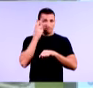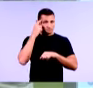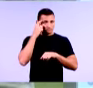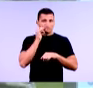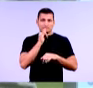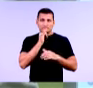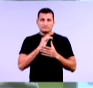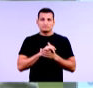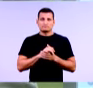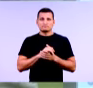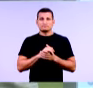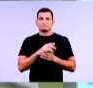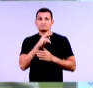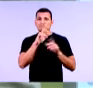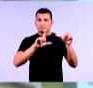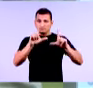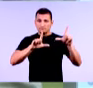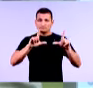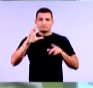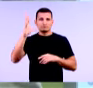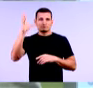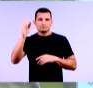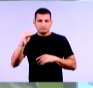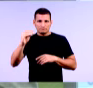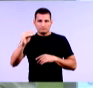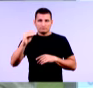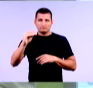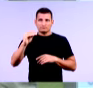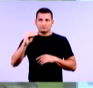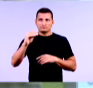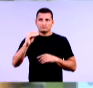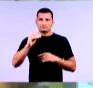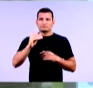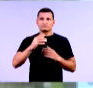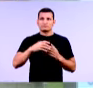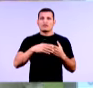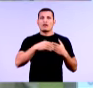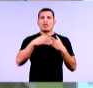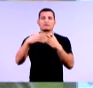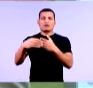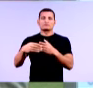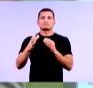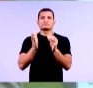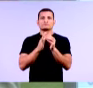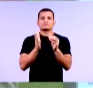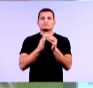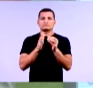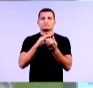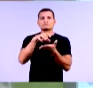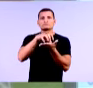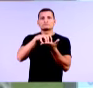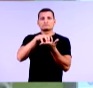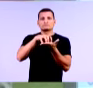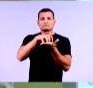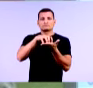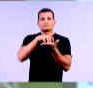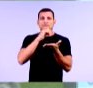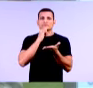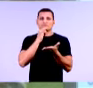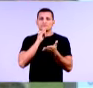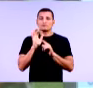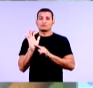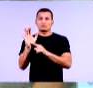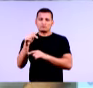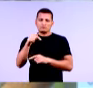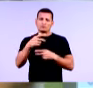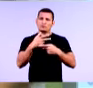essa televisão desligada e levar para uma tribo isolada do mundo. Olha, isso aqui isso aqui é um objeto